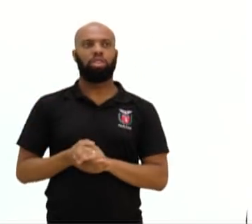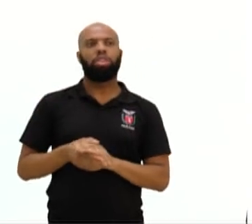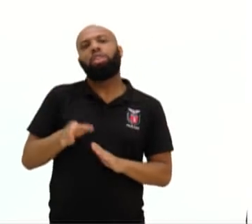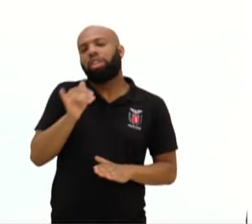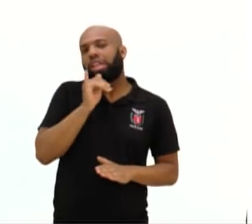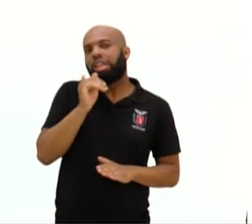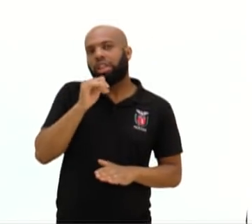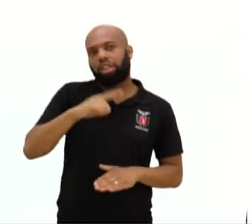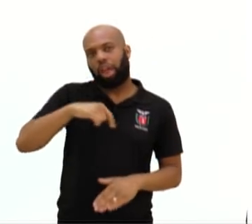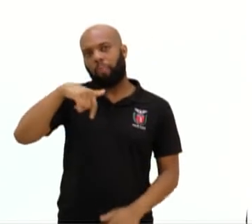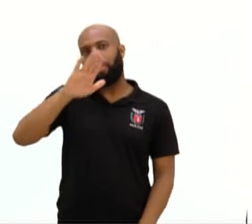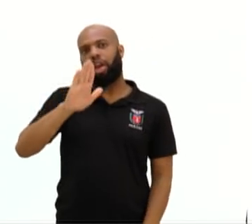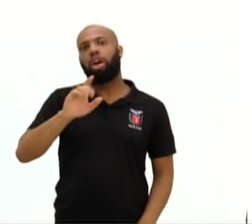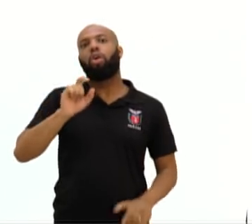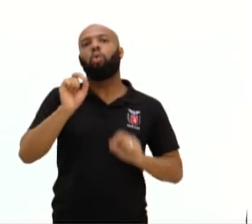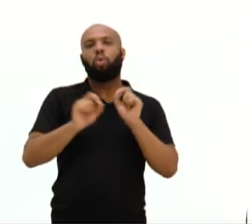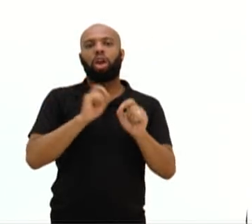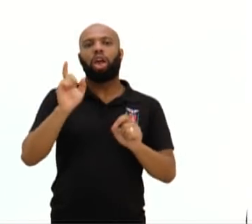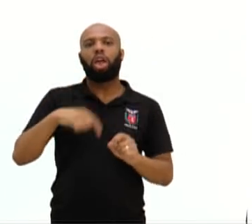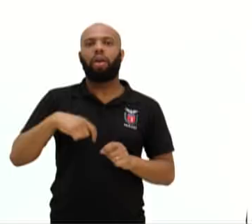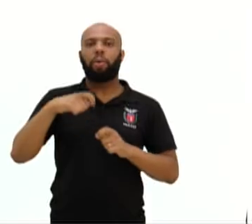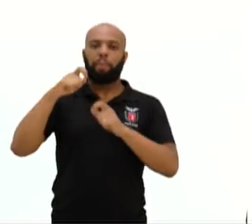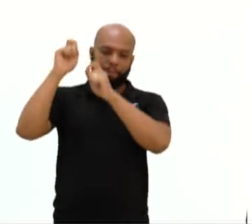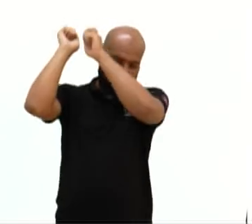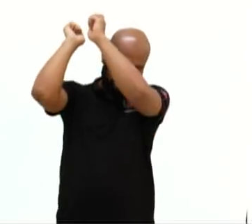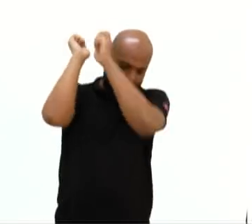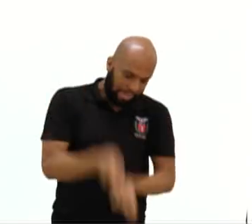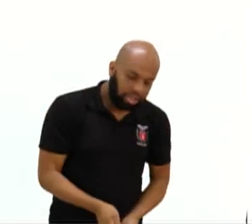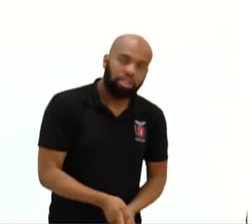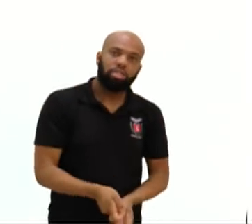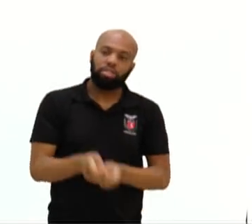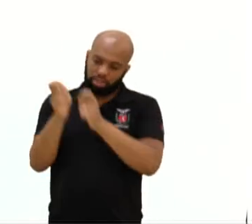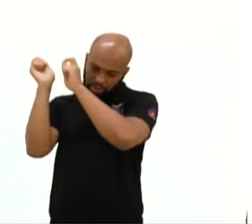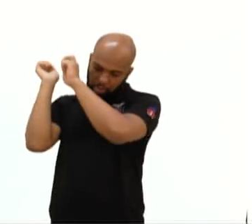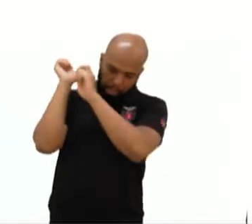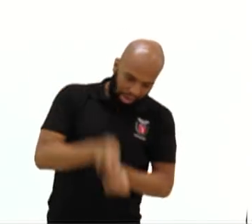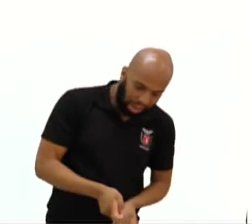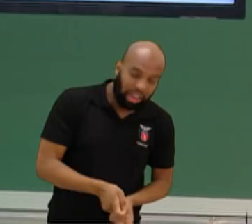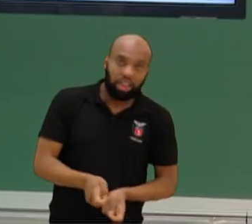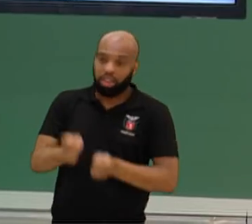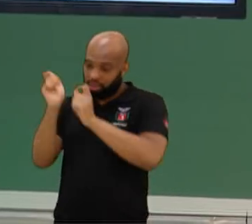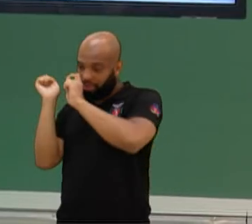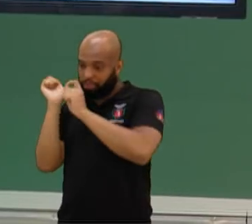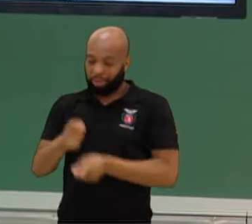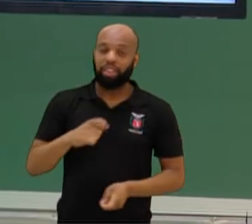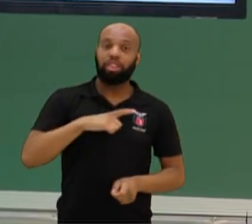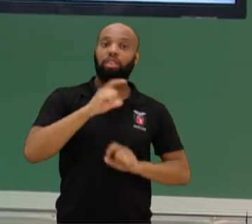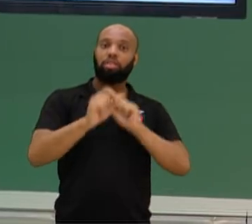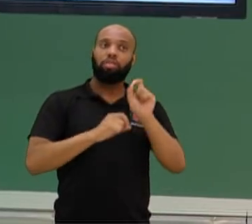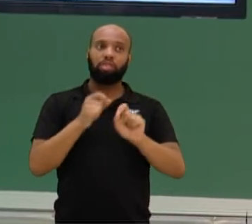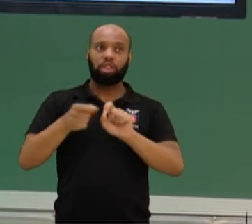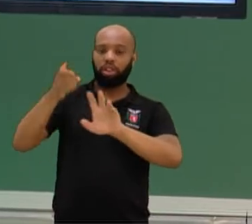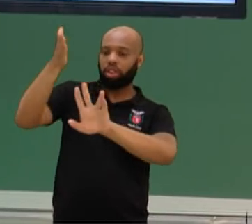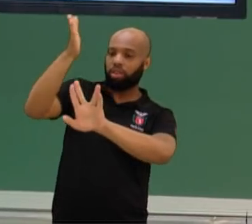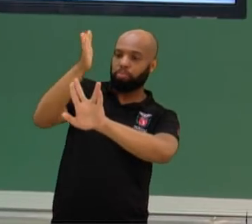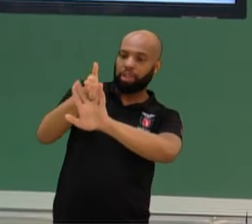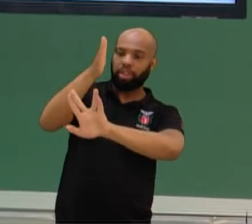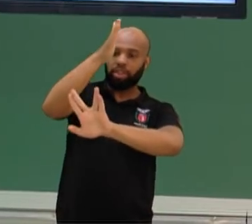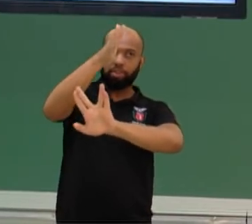realmente, pessoal, é o machado. Você tem dois planos inclinados com uma ponta